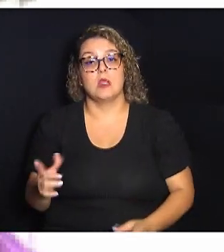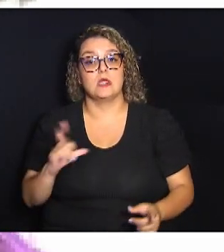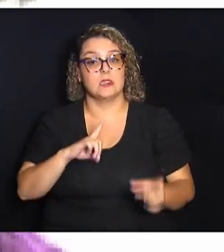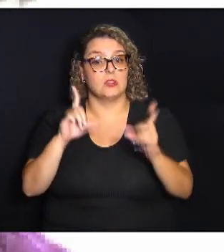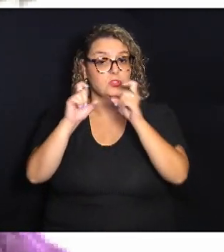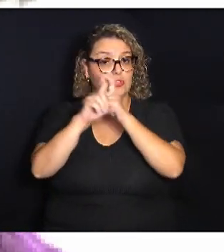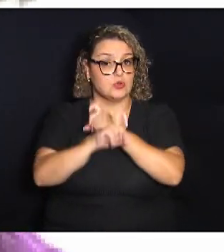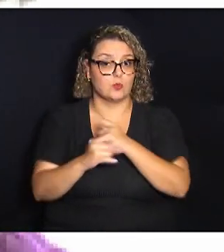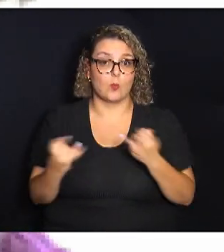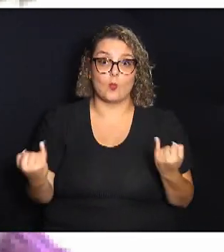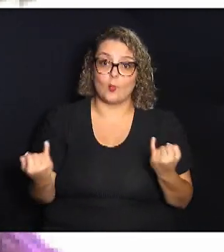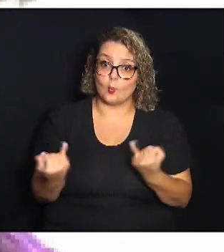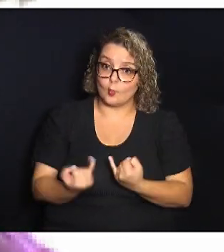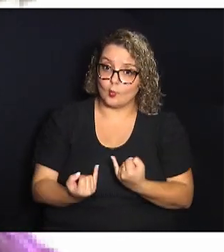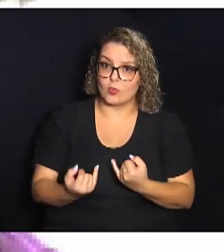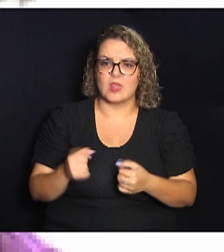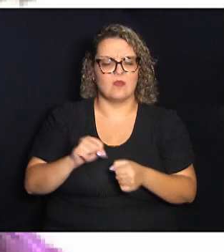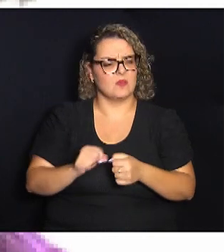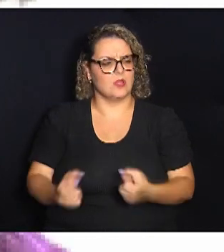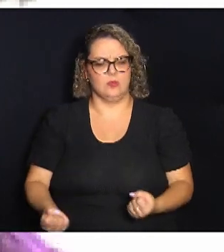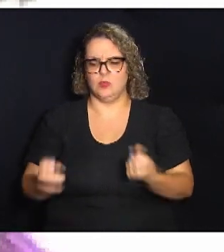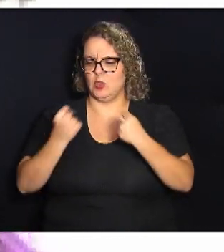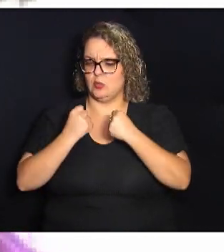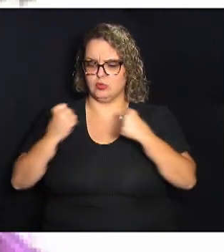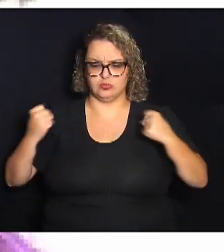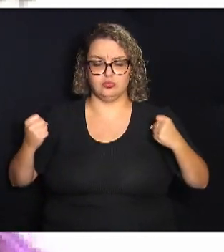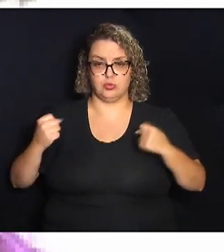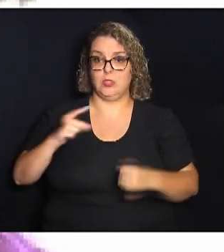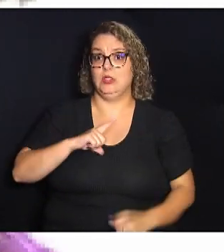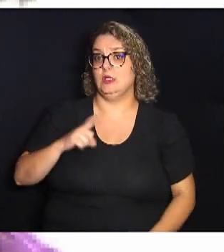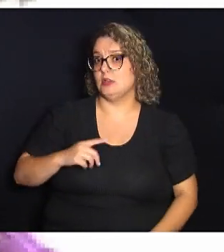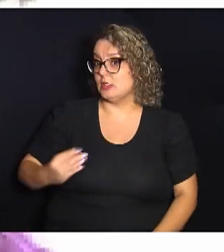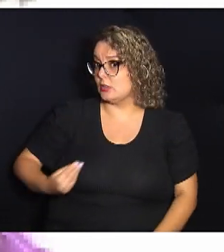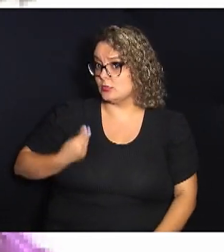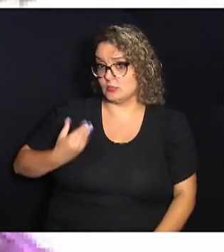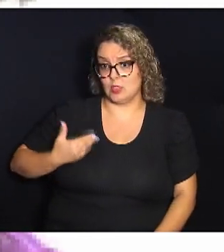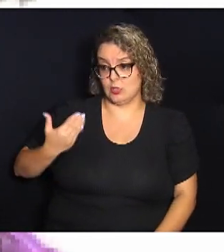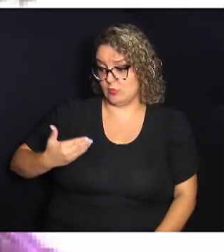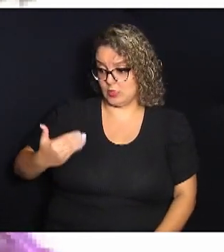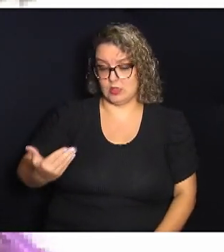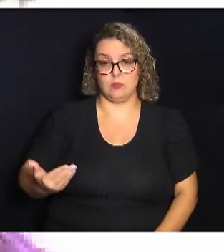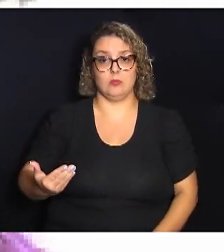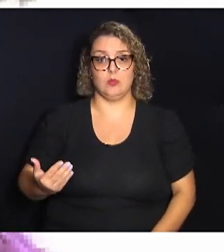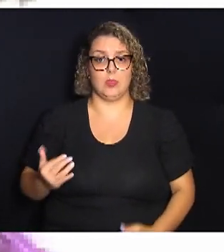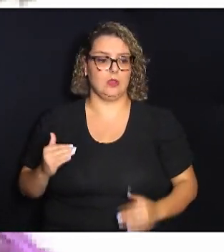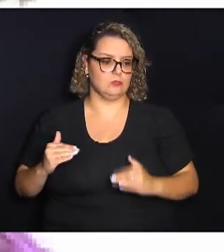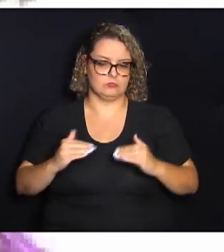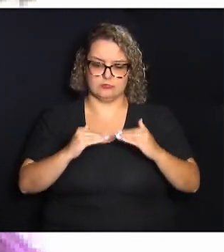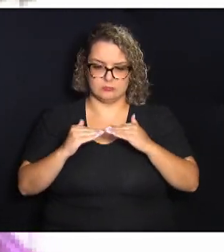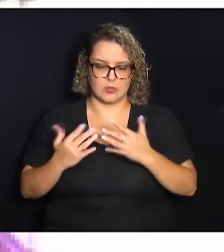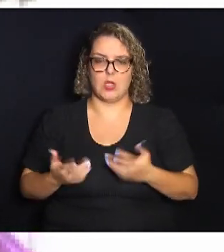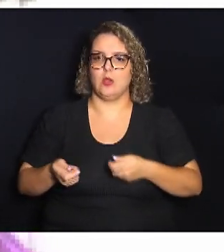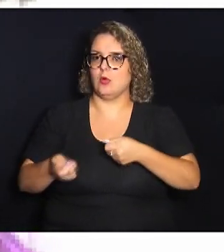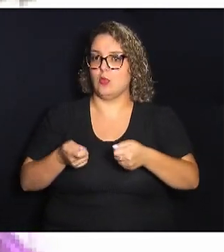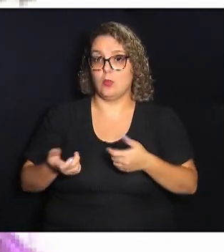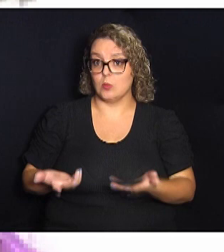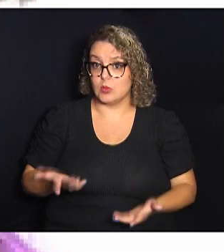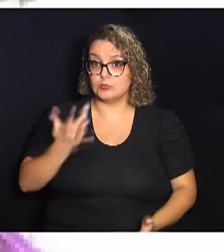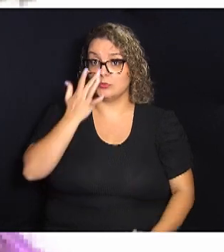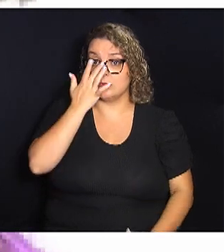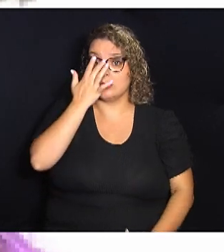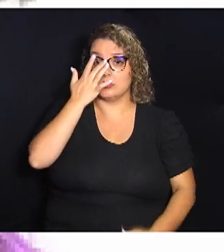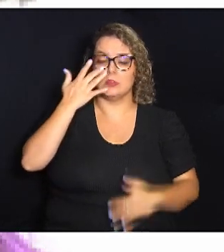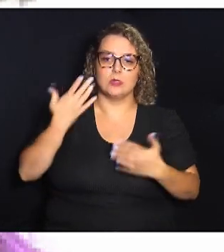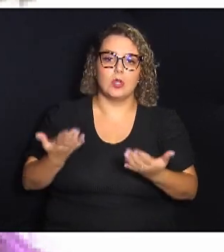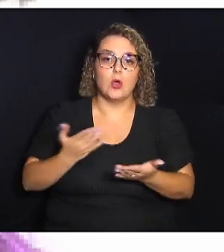para emagrecer, mesmo fazendo atividade física, mesmo tendo uma vida bastante alinhada, bastante controlada, né?